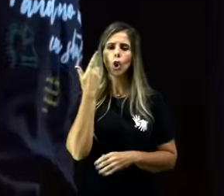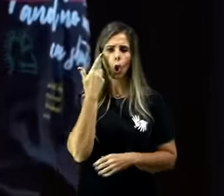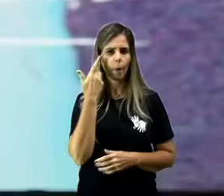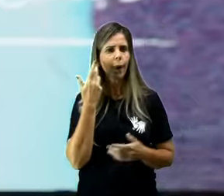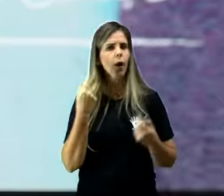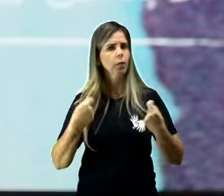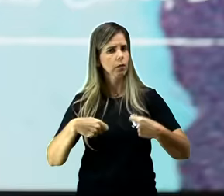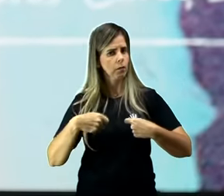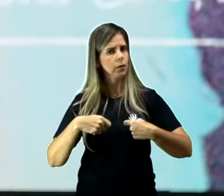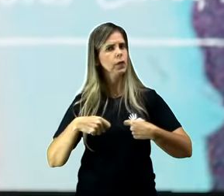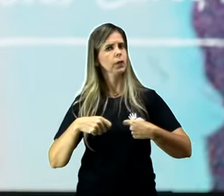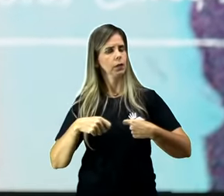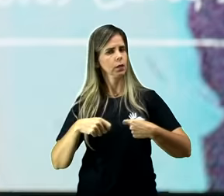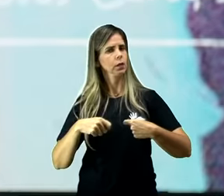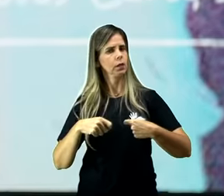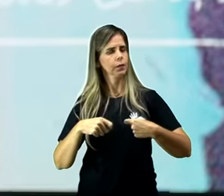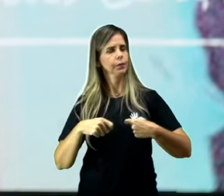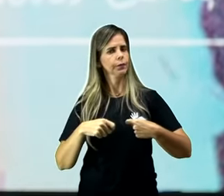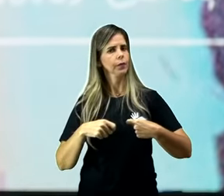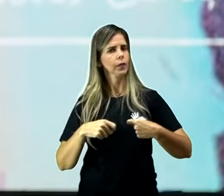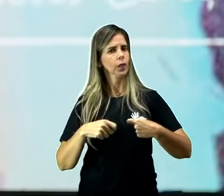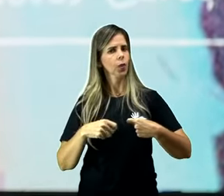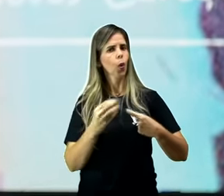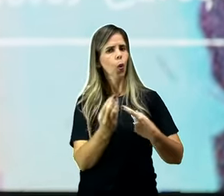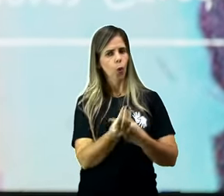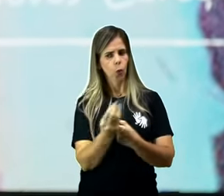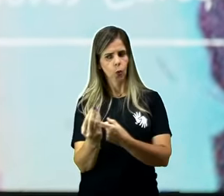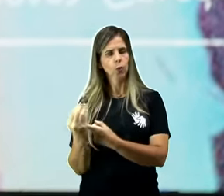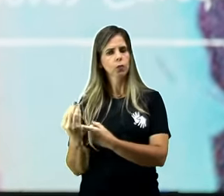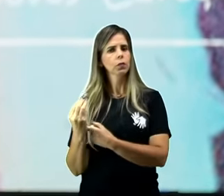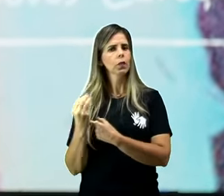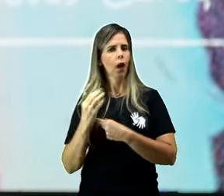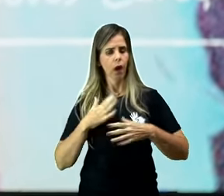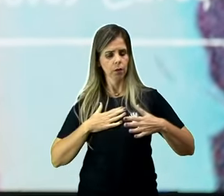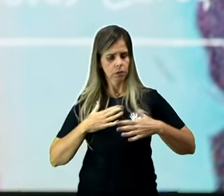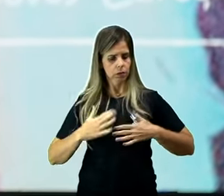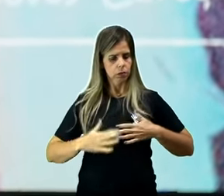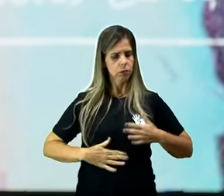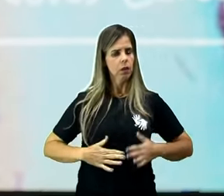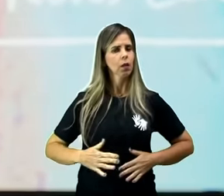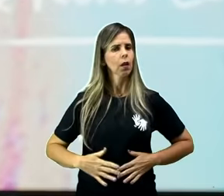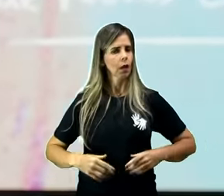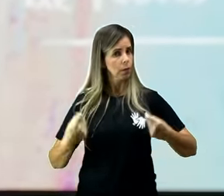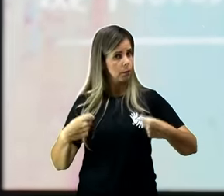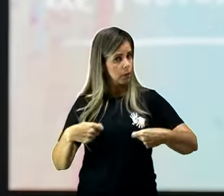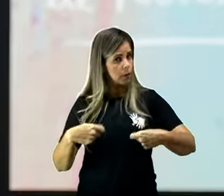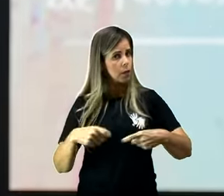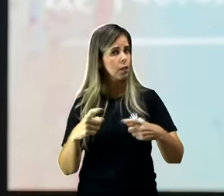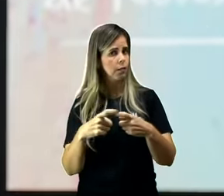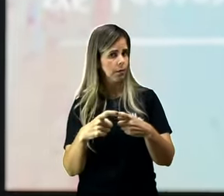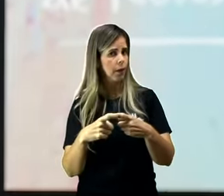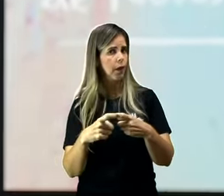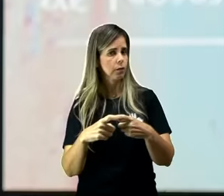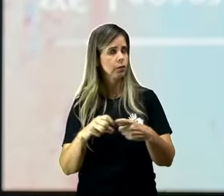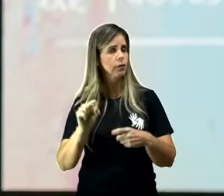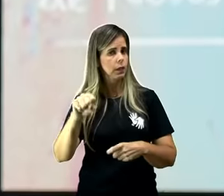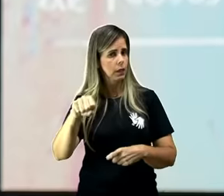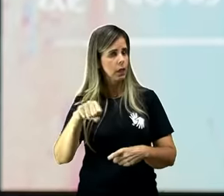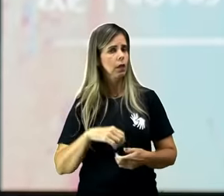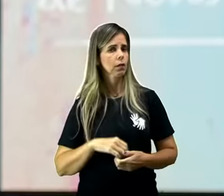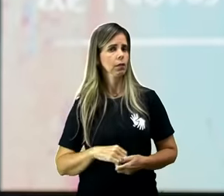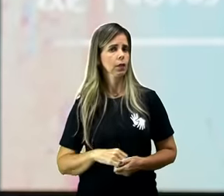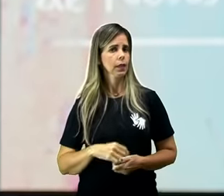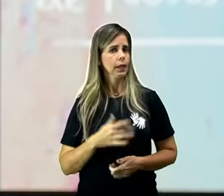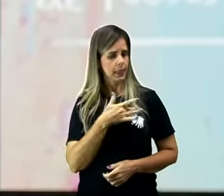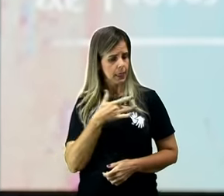Realmente, o mundo espiritual cansa o nosso corpo. Sim ou não? Mas tem coisa que a gente está. É coisa de